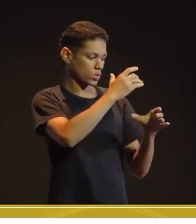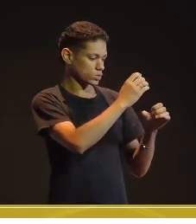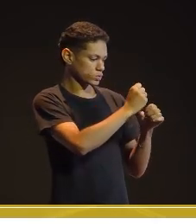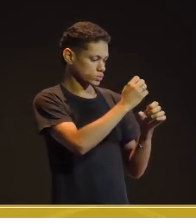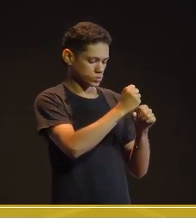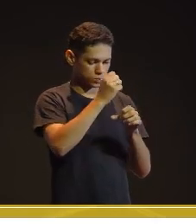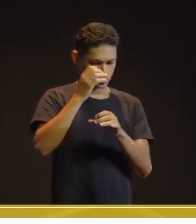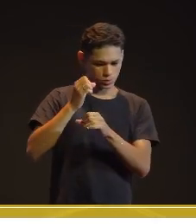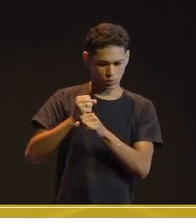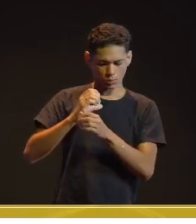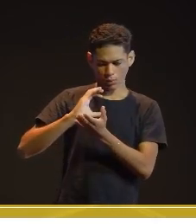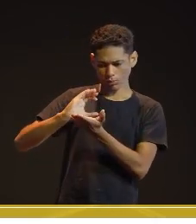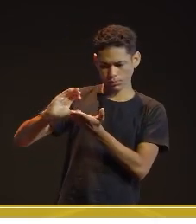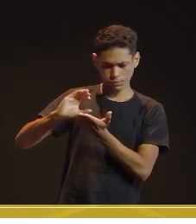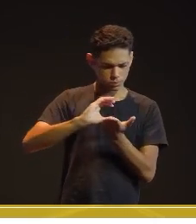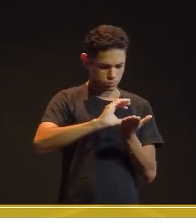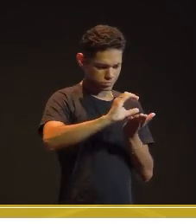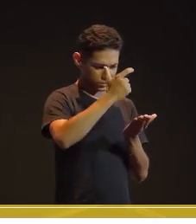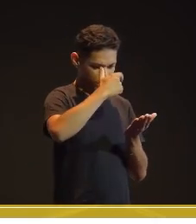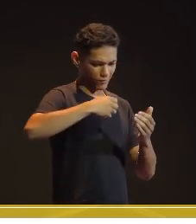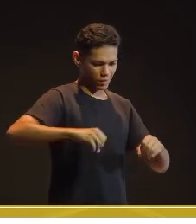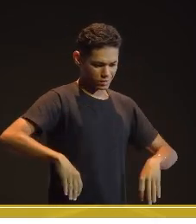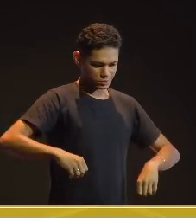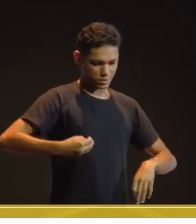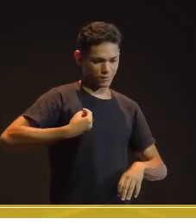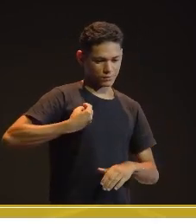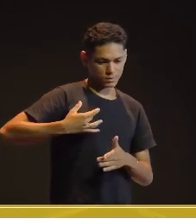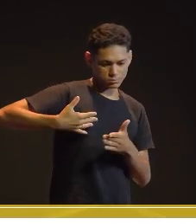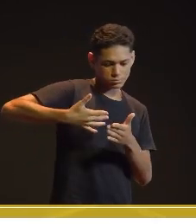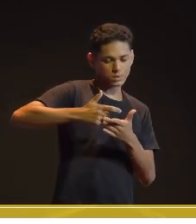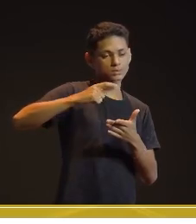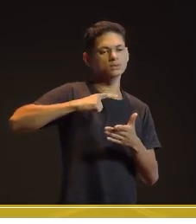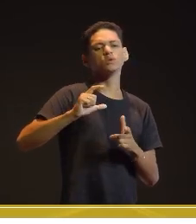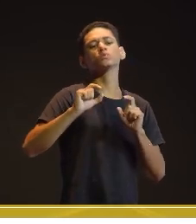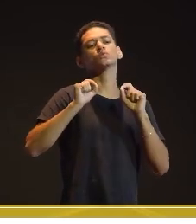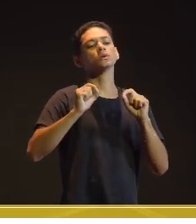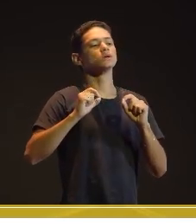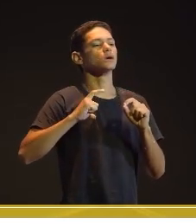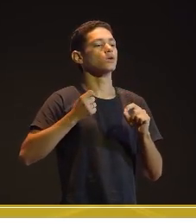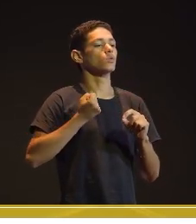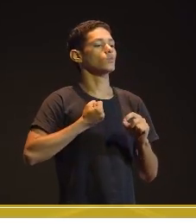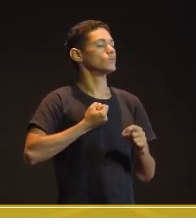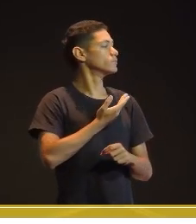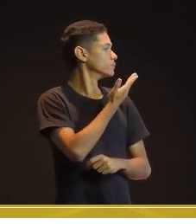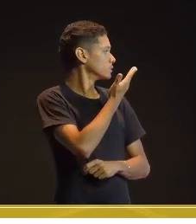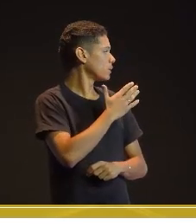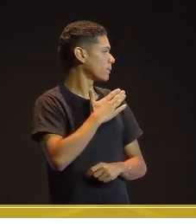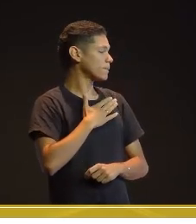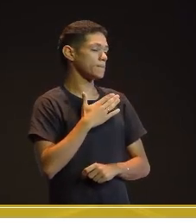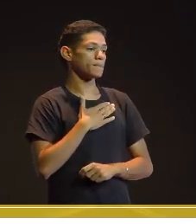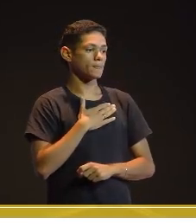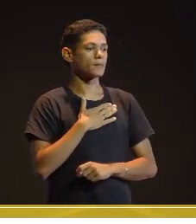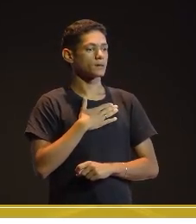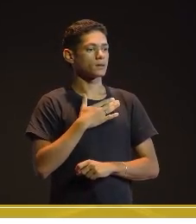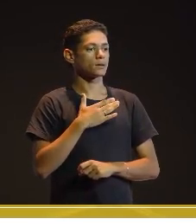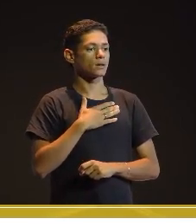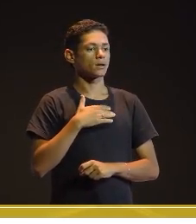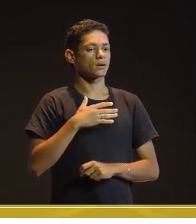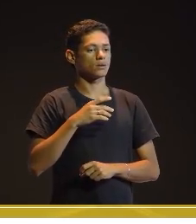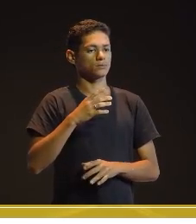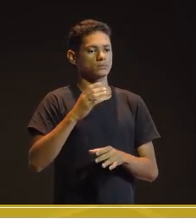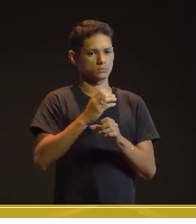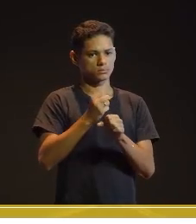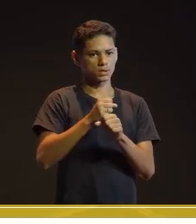eu invisto mais o que eu vou gastar na vida útil operando, eu tenho o numerador da minha